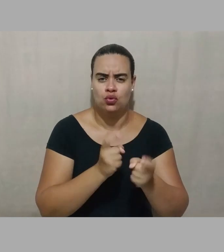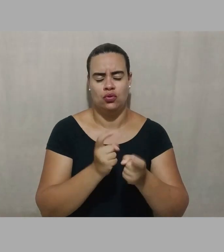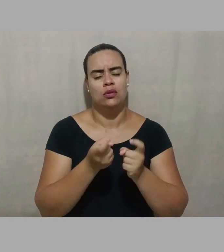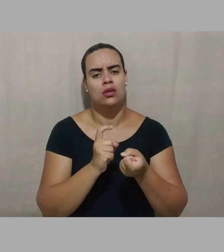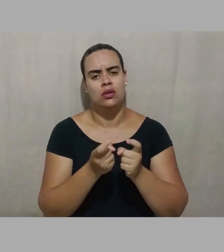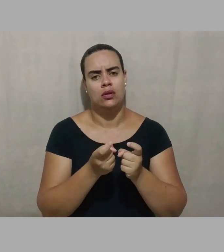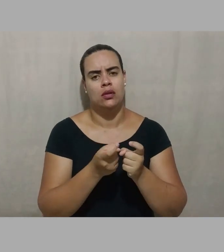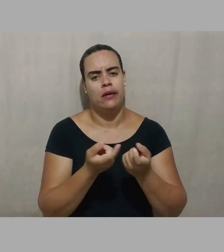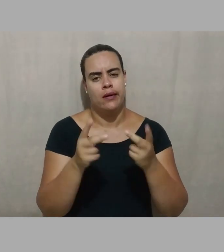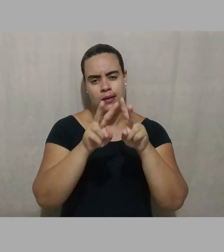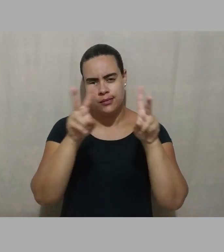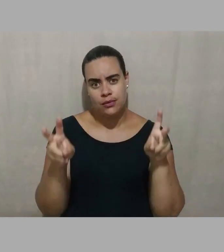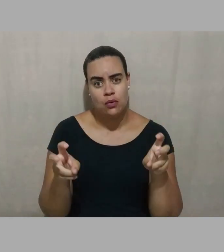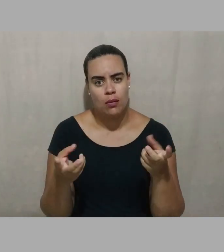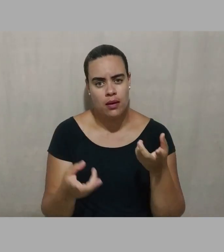discutir